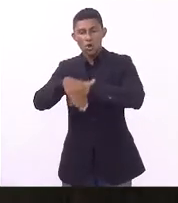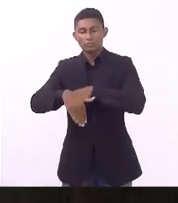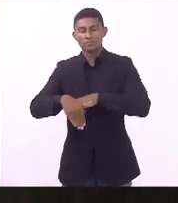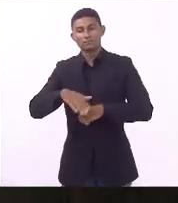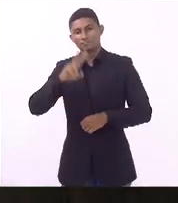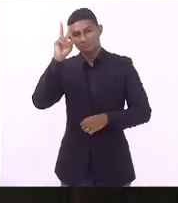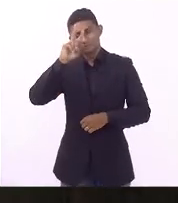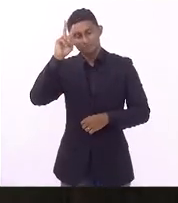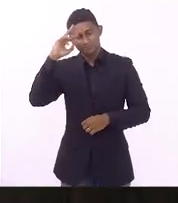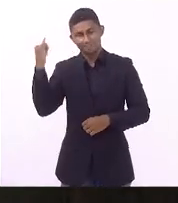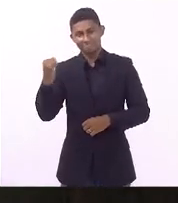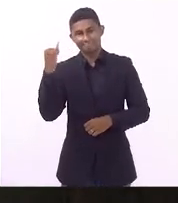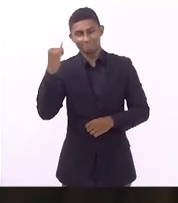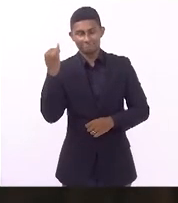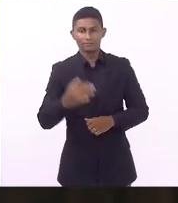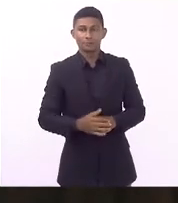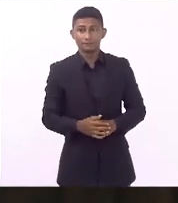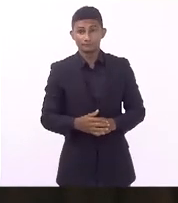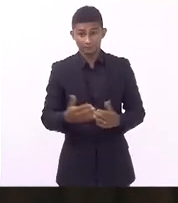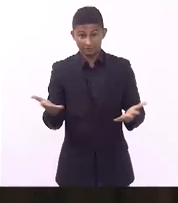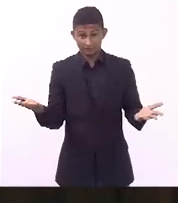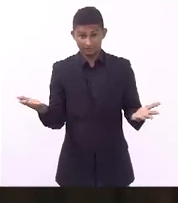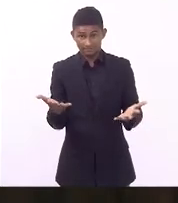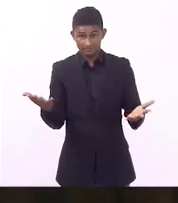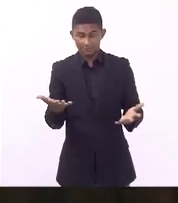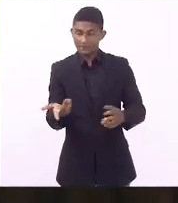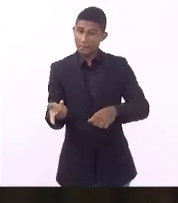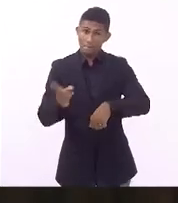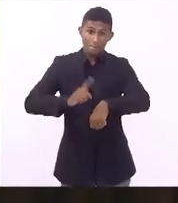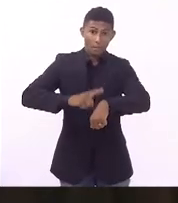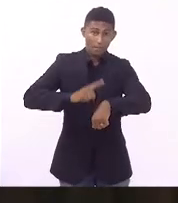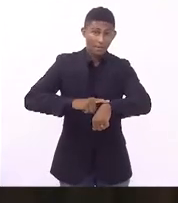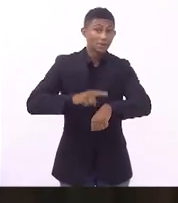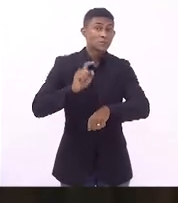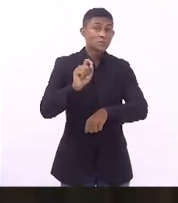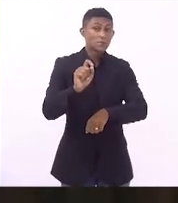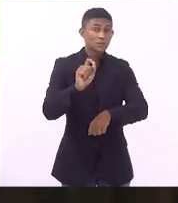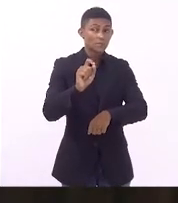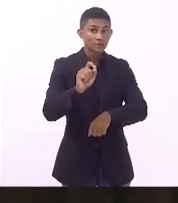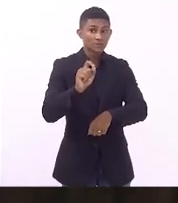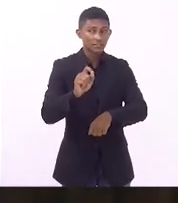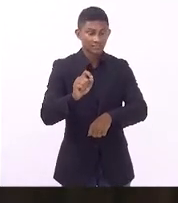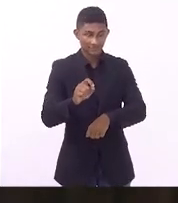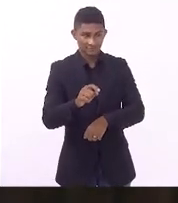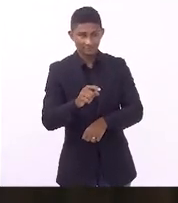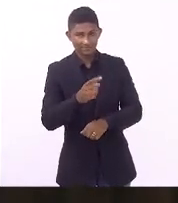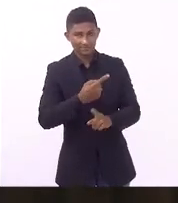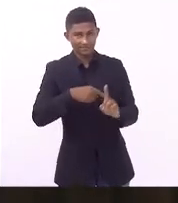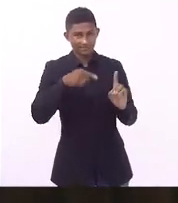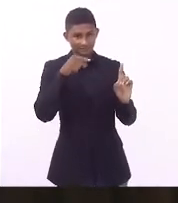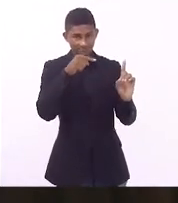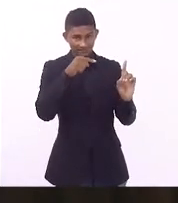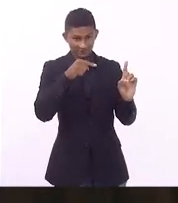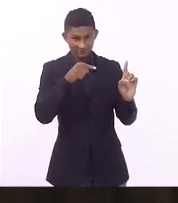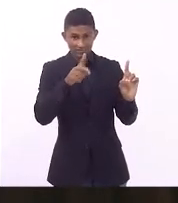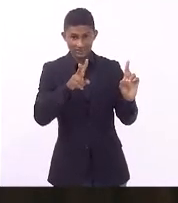Bom, é chegado o momento solene, antes da sua fala. Eu já vi que a sua